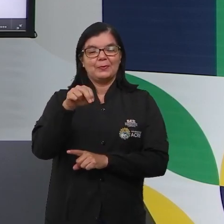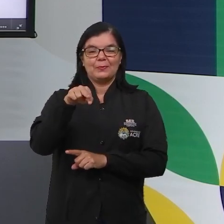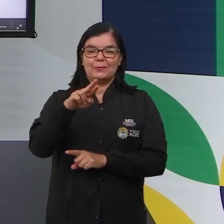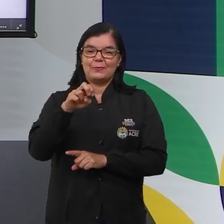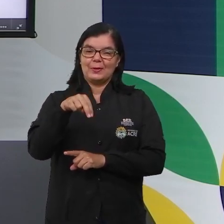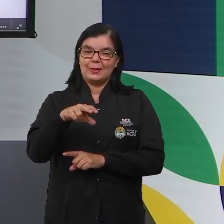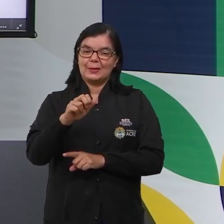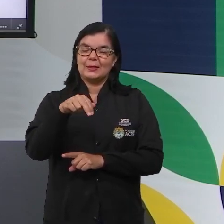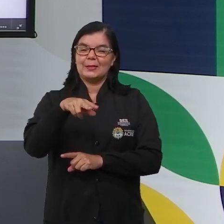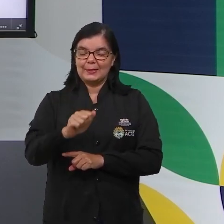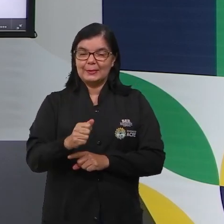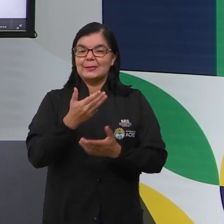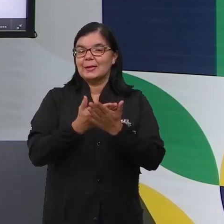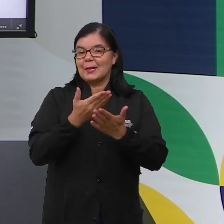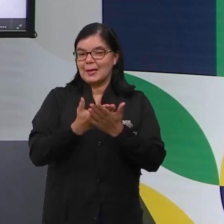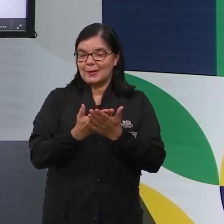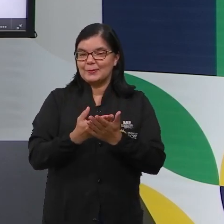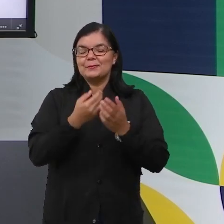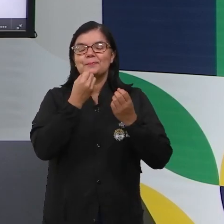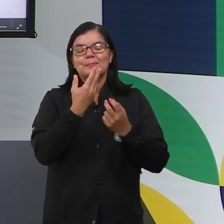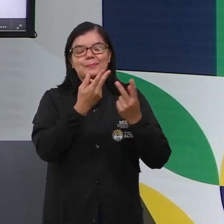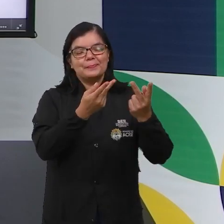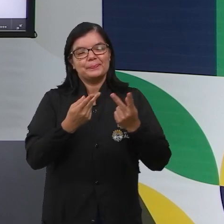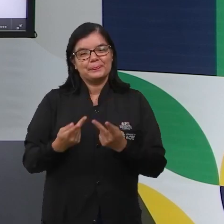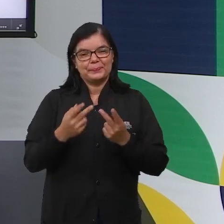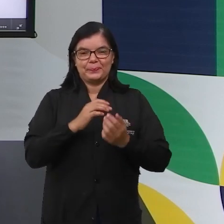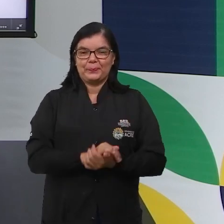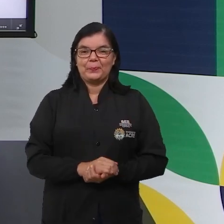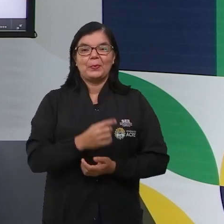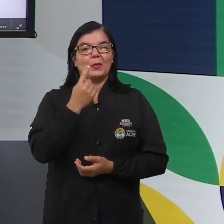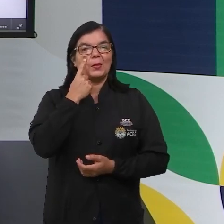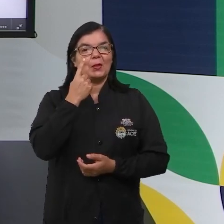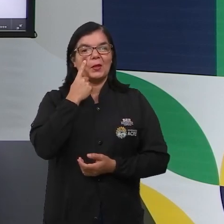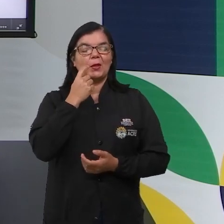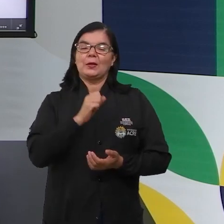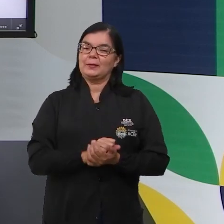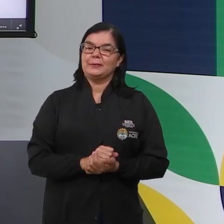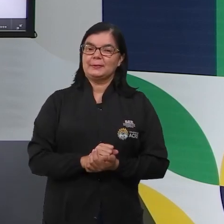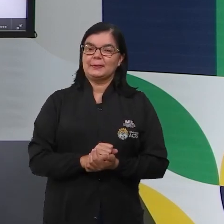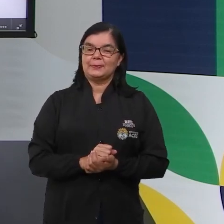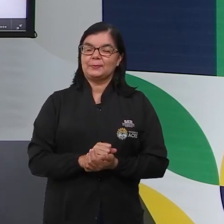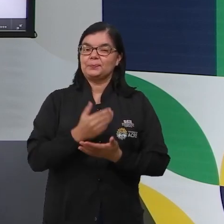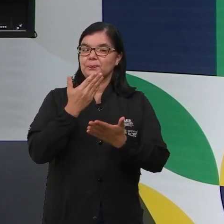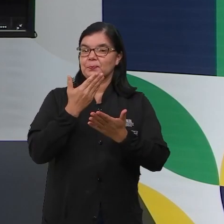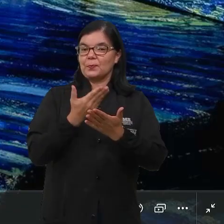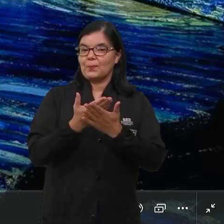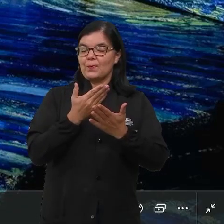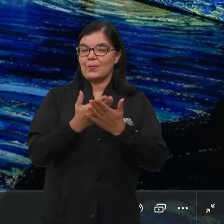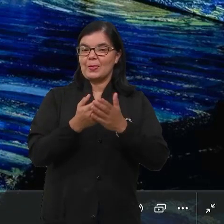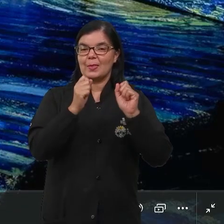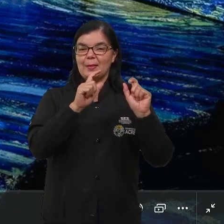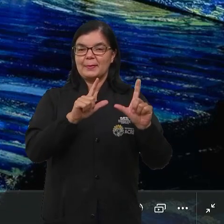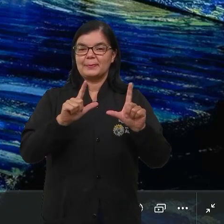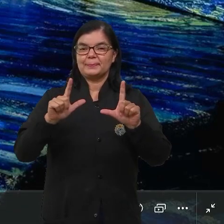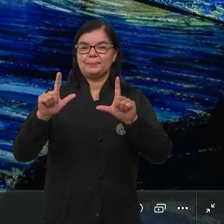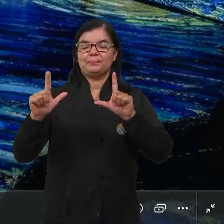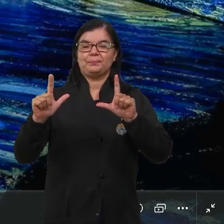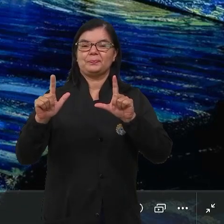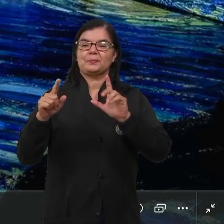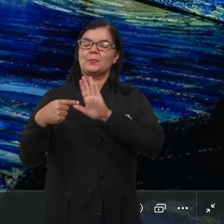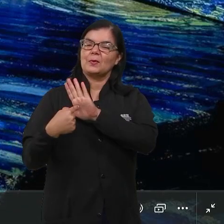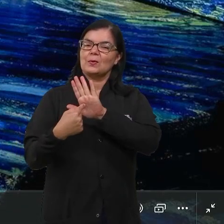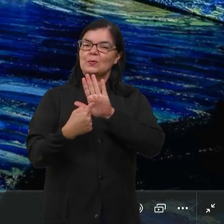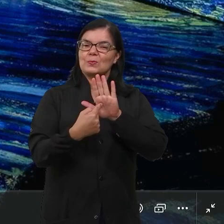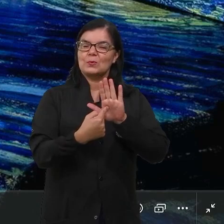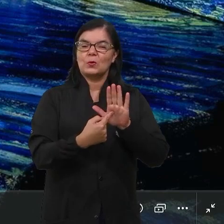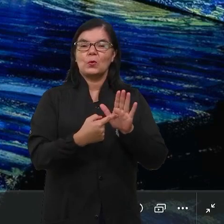a nossa aula de arte está começando. Seja bem-vindo. Olha só, entre aqui na nossa aula, entre na nossa